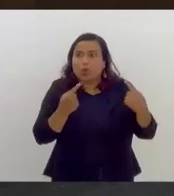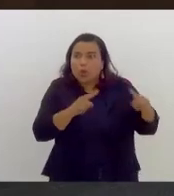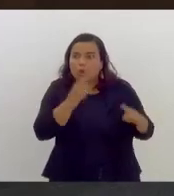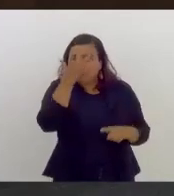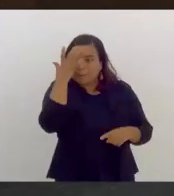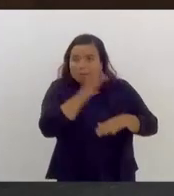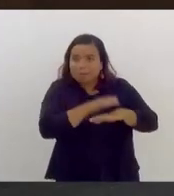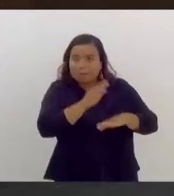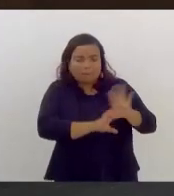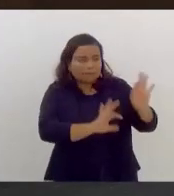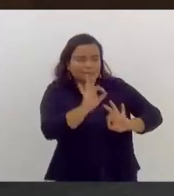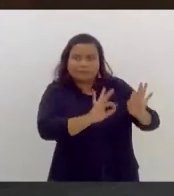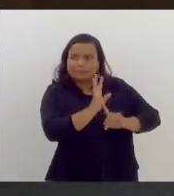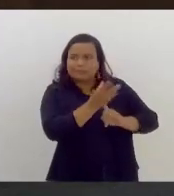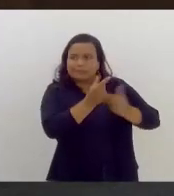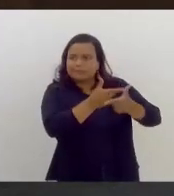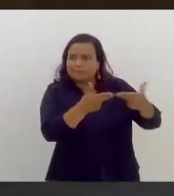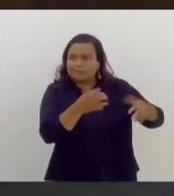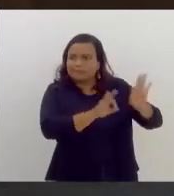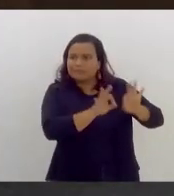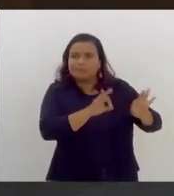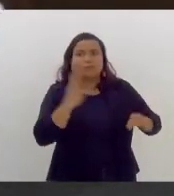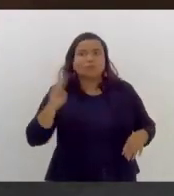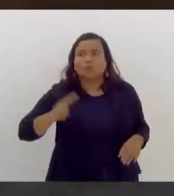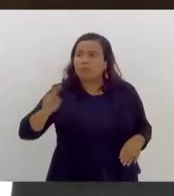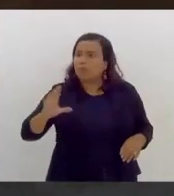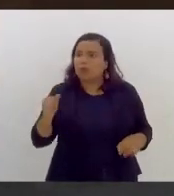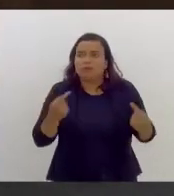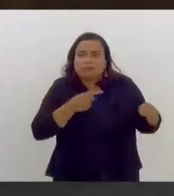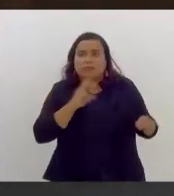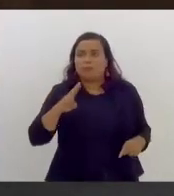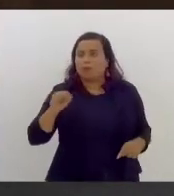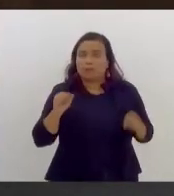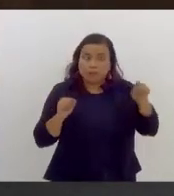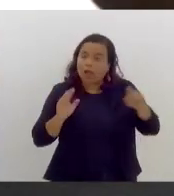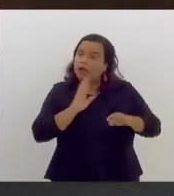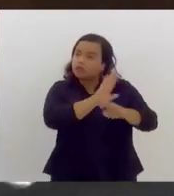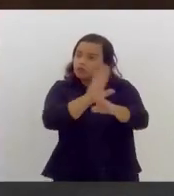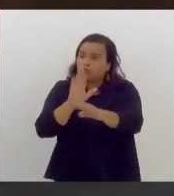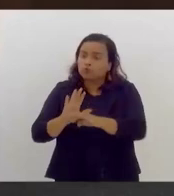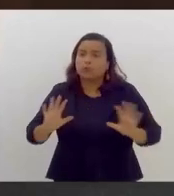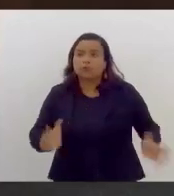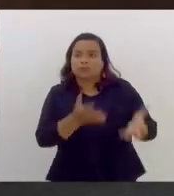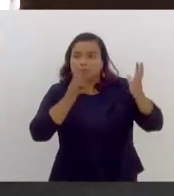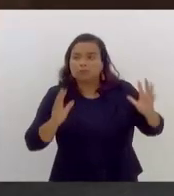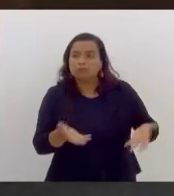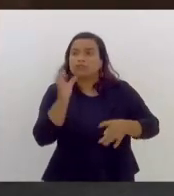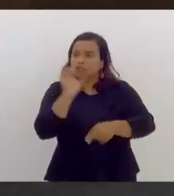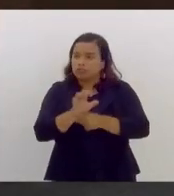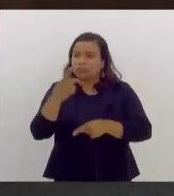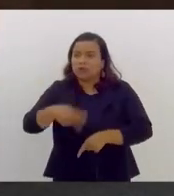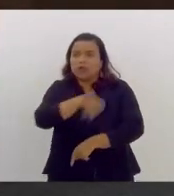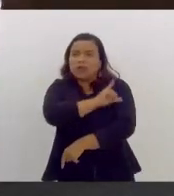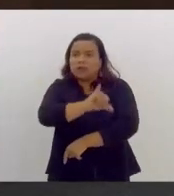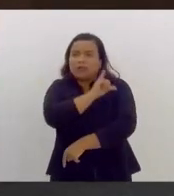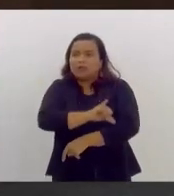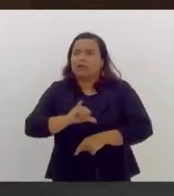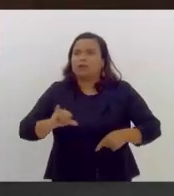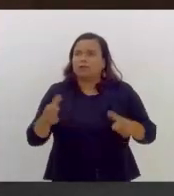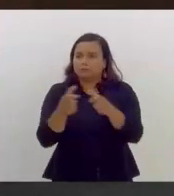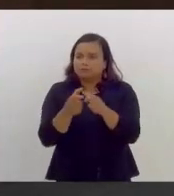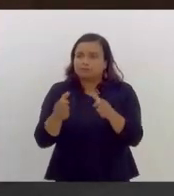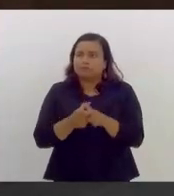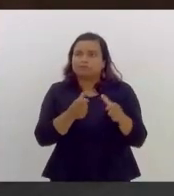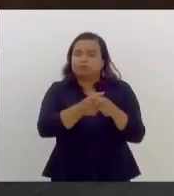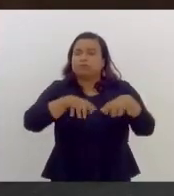artesãos. E isso vai incentivar todo o Estado de Janeiro, todas as